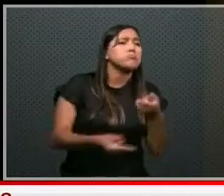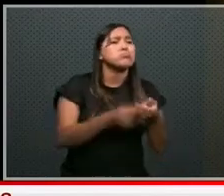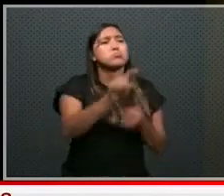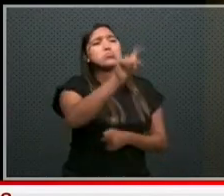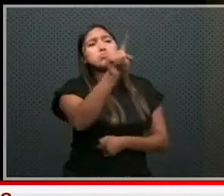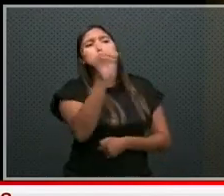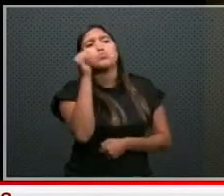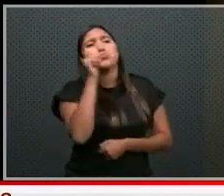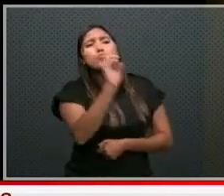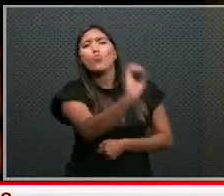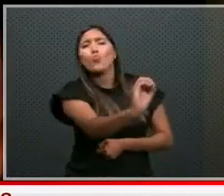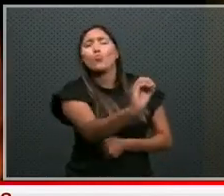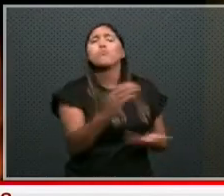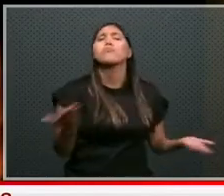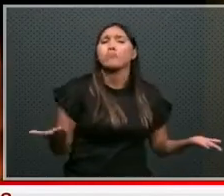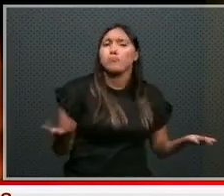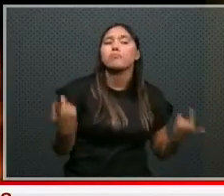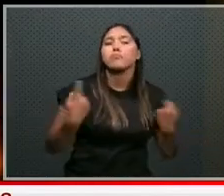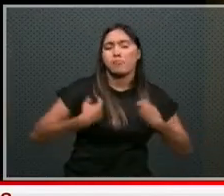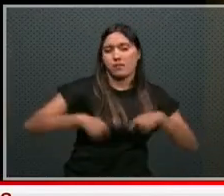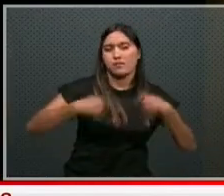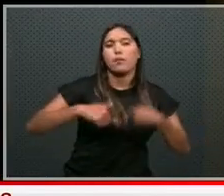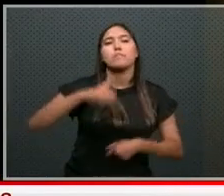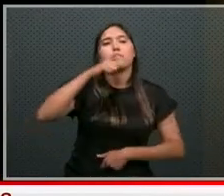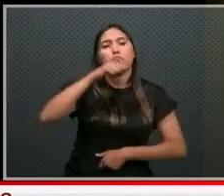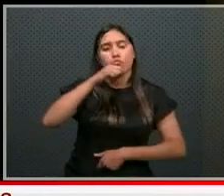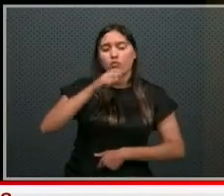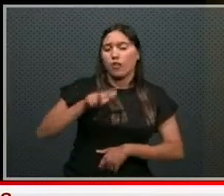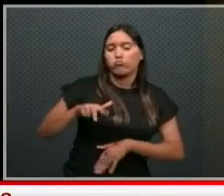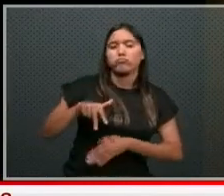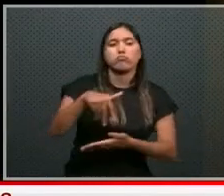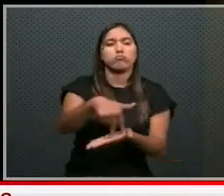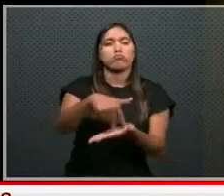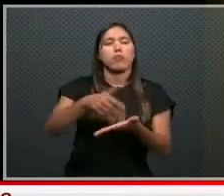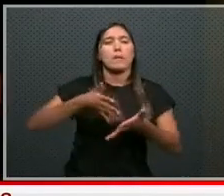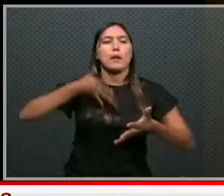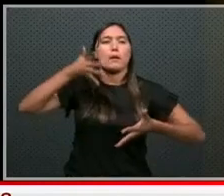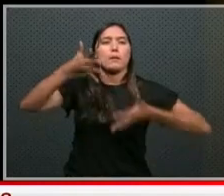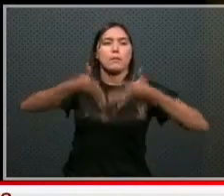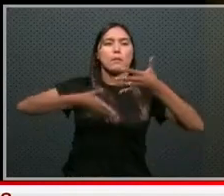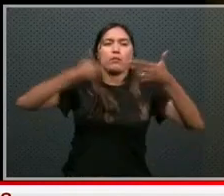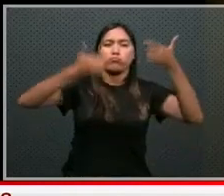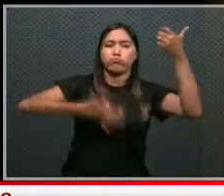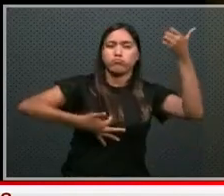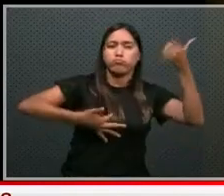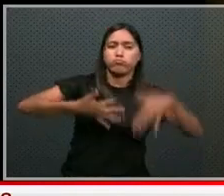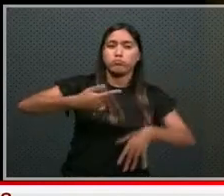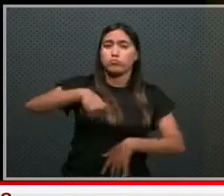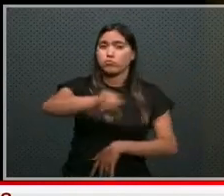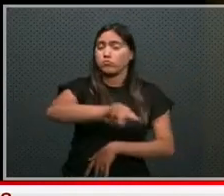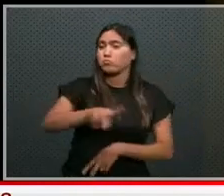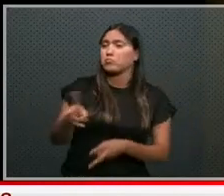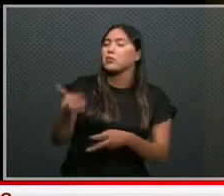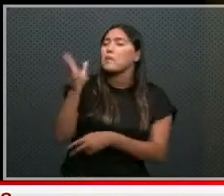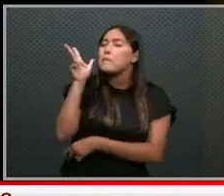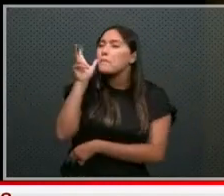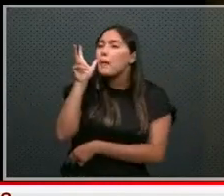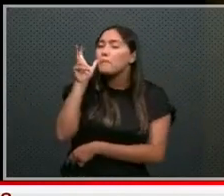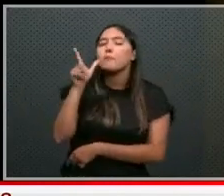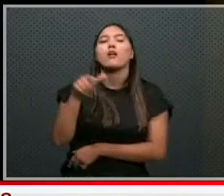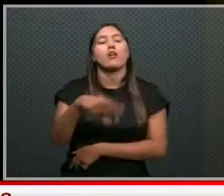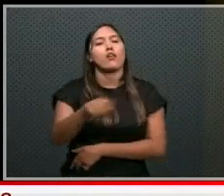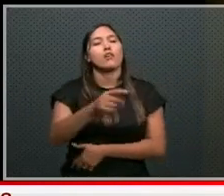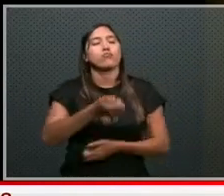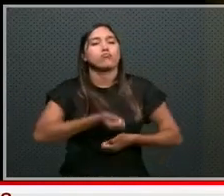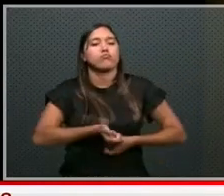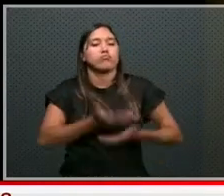então é importante que tenhamos sempre mulheres a frente falando sendo escutadas e produzindo conhecimento